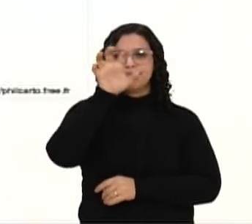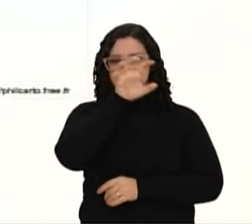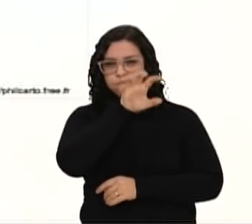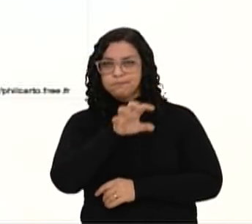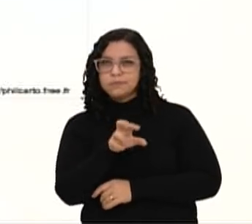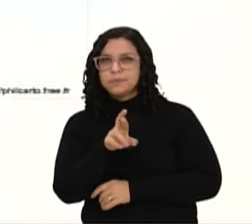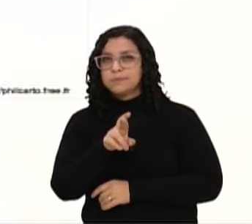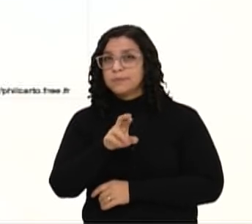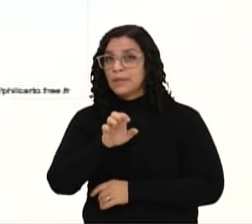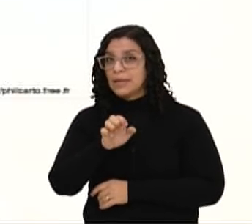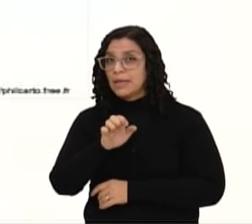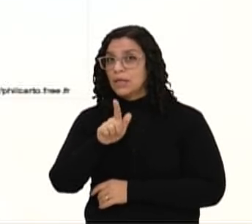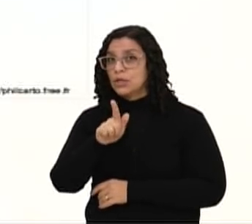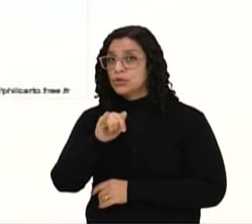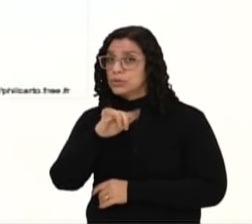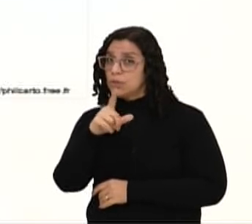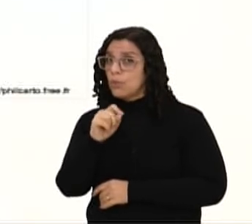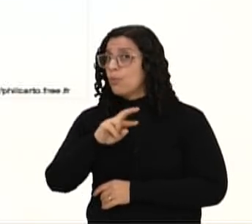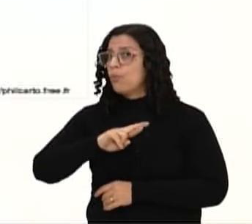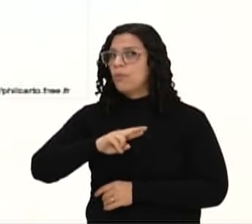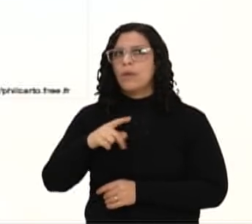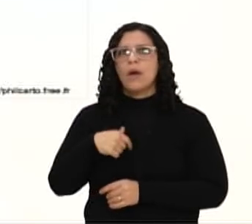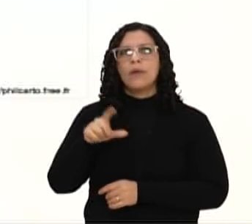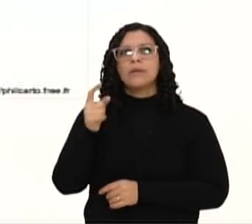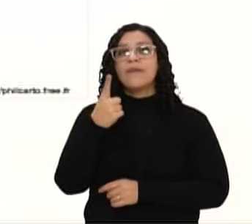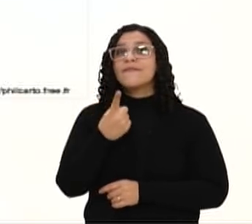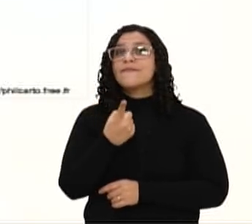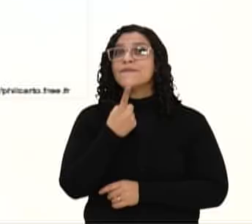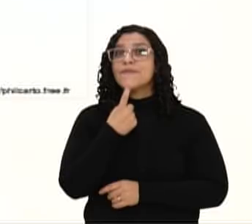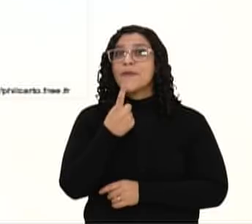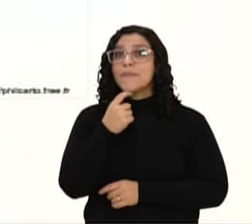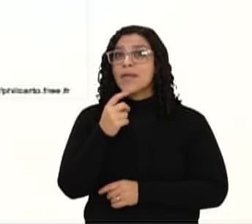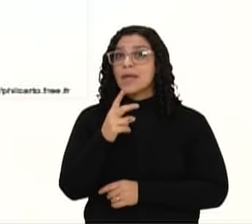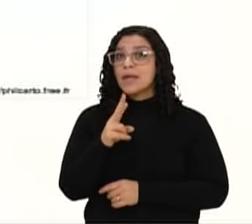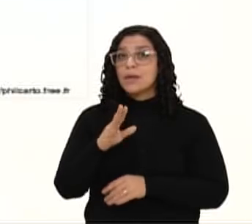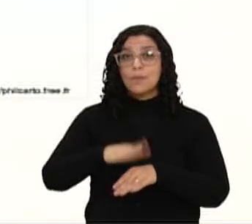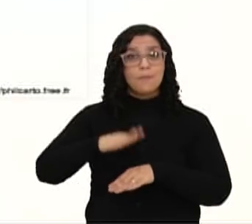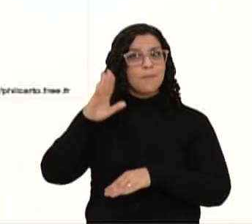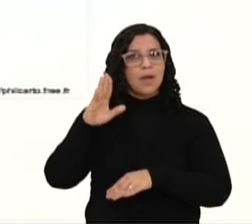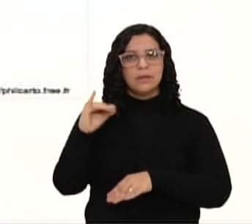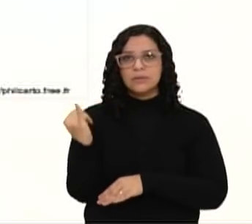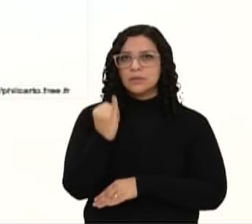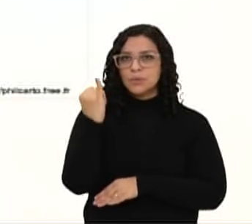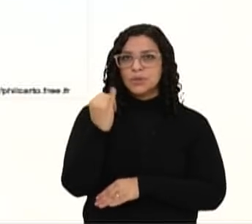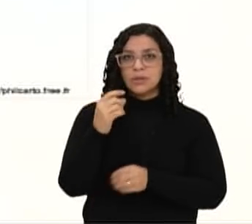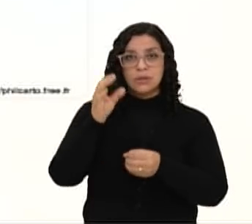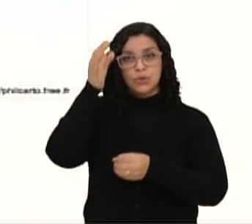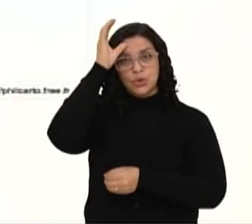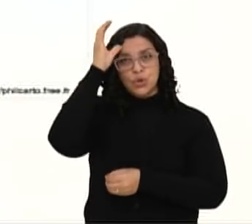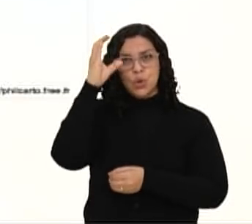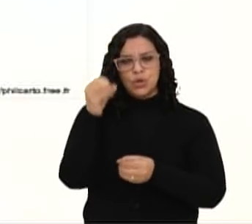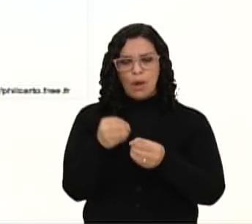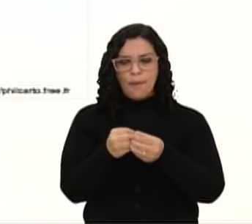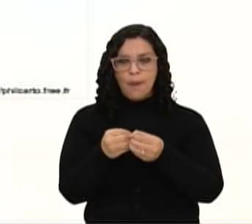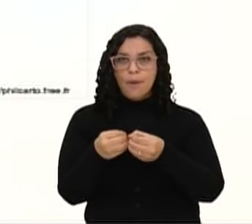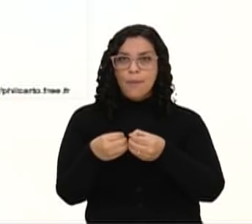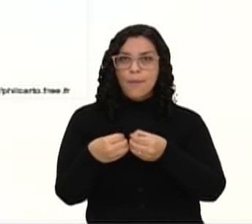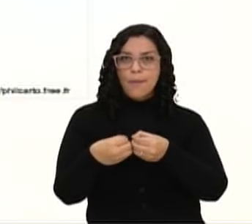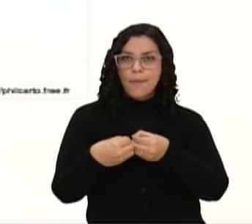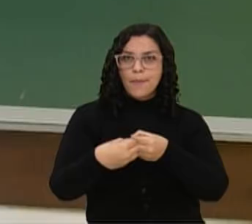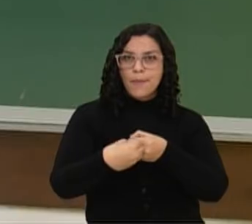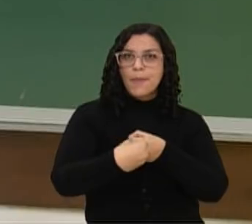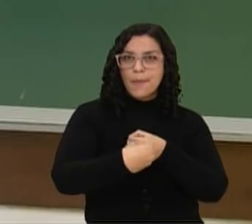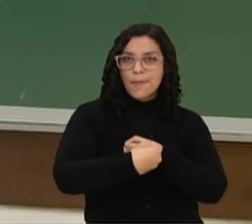vamos ter ali? Em destaque, justamente a região metropolitana de Curitiba, ali, a